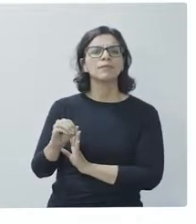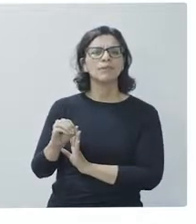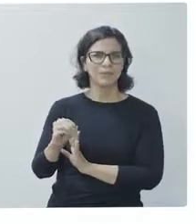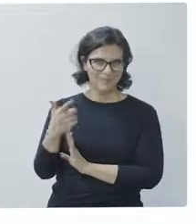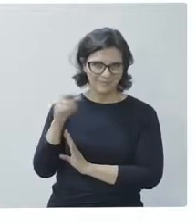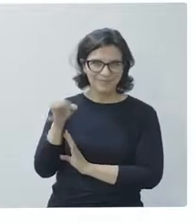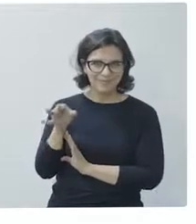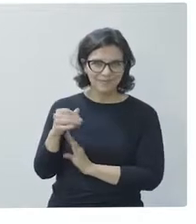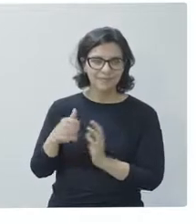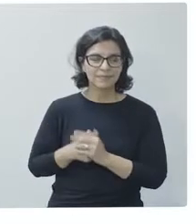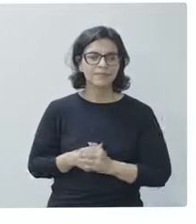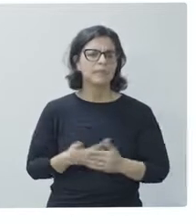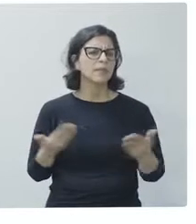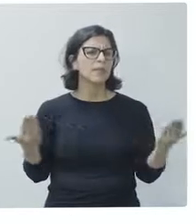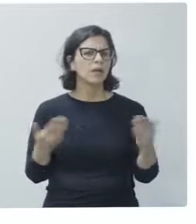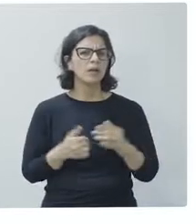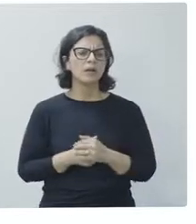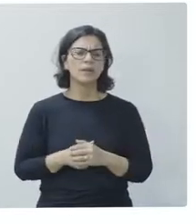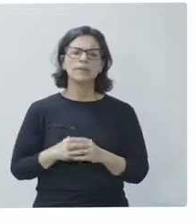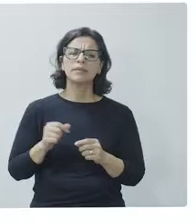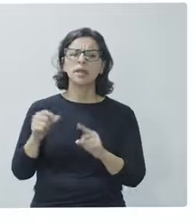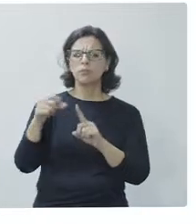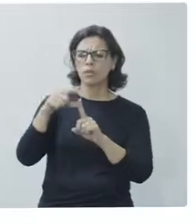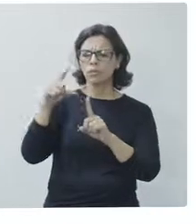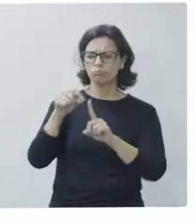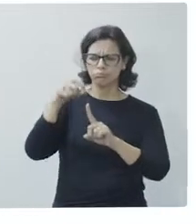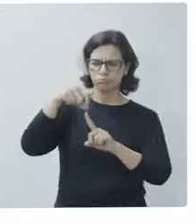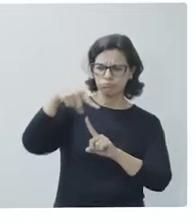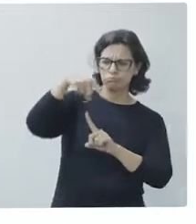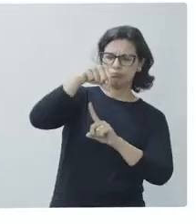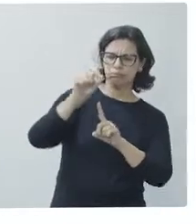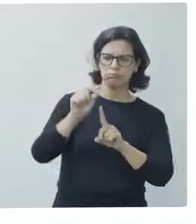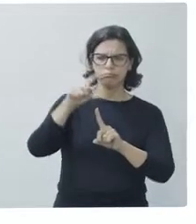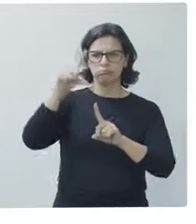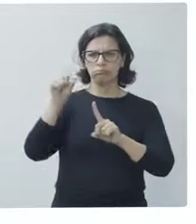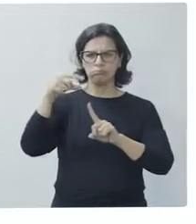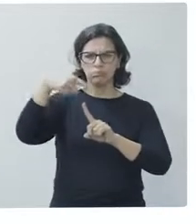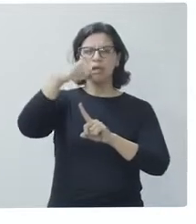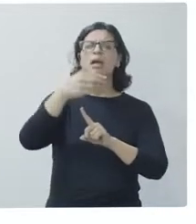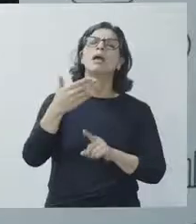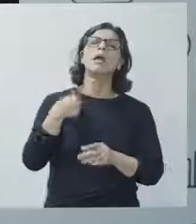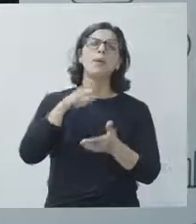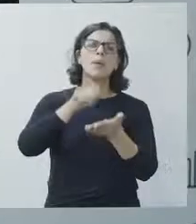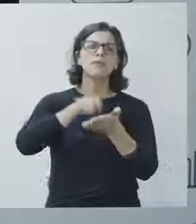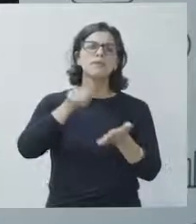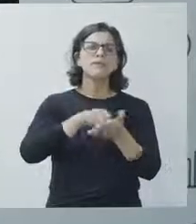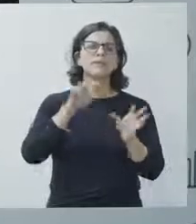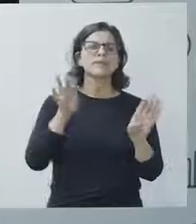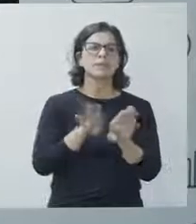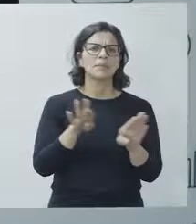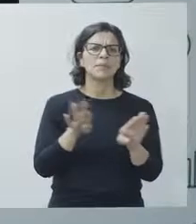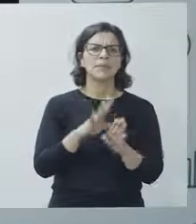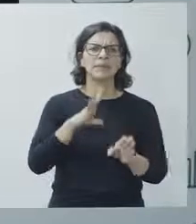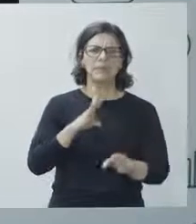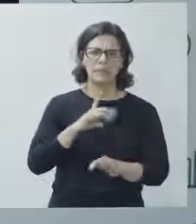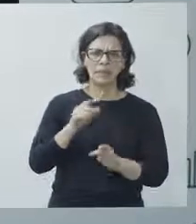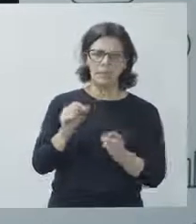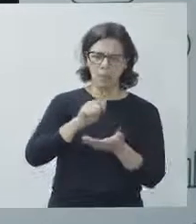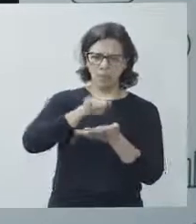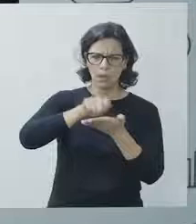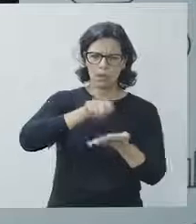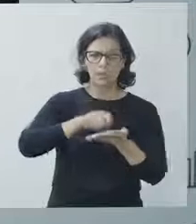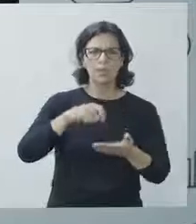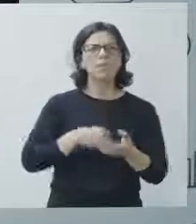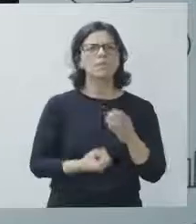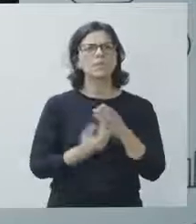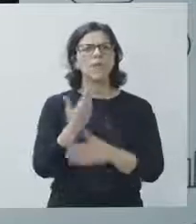um trevo, né? Um trevo ali de quatro folhas. Ah, professor, eu escrevi exatamente isso aqui no meu caderno.